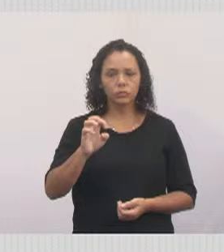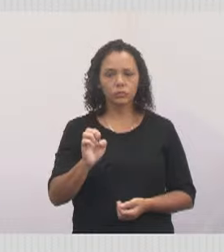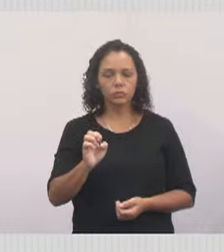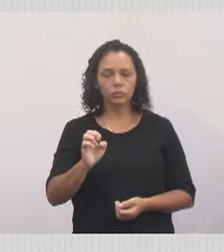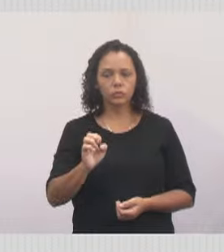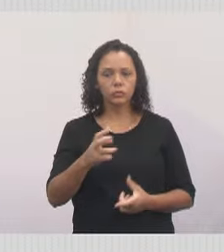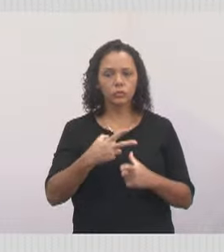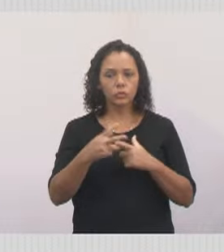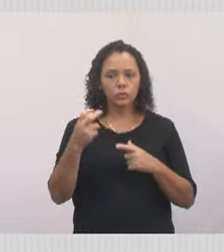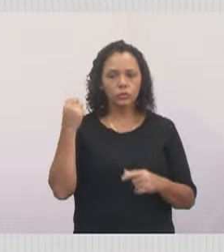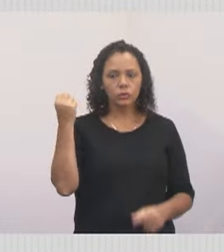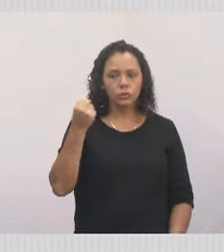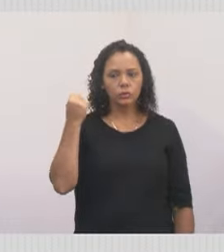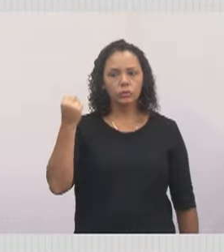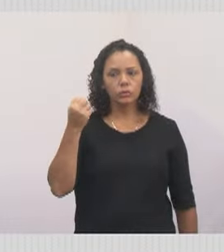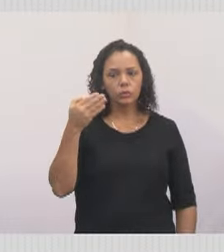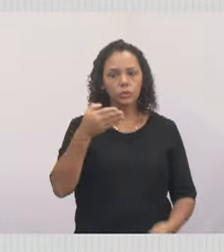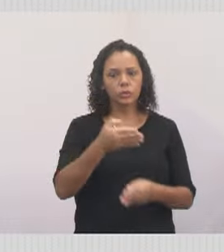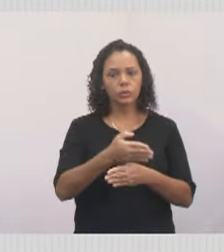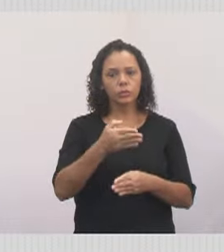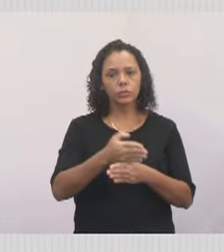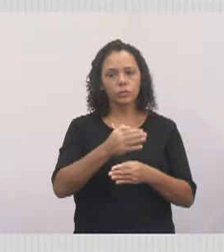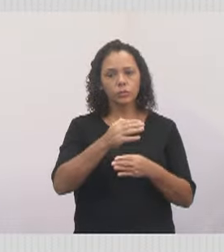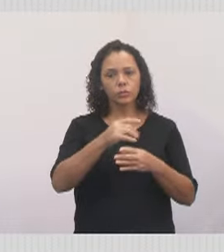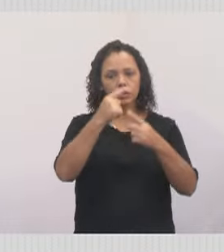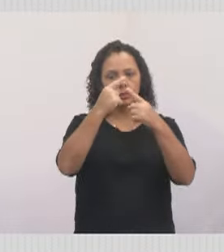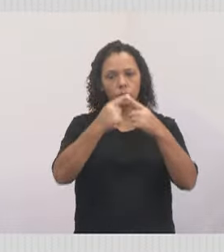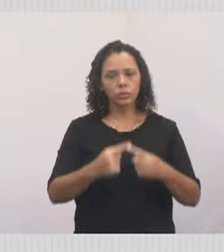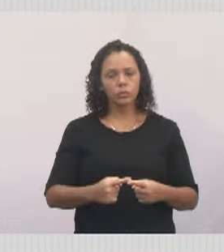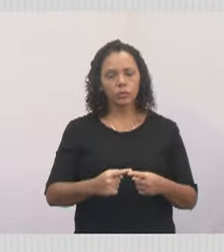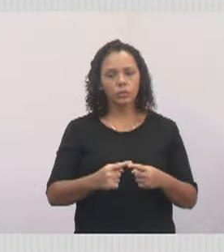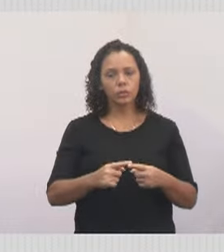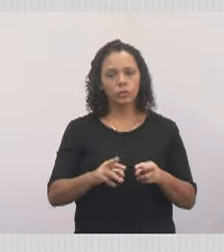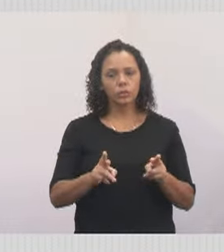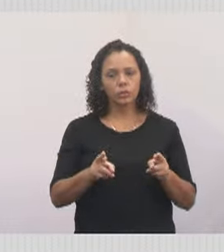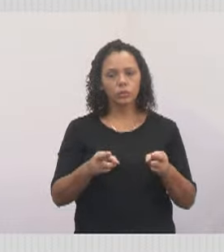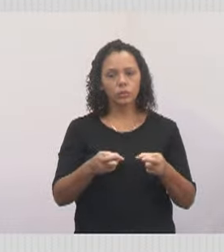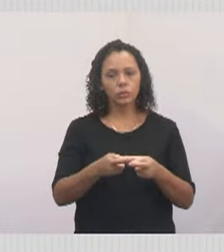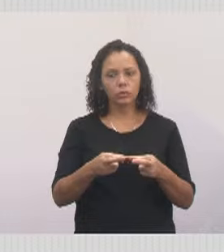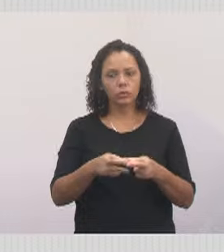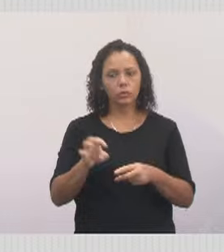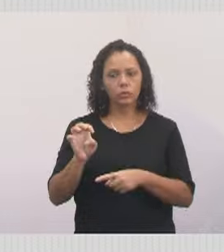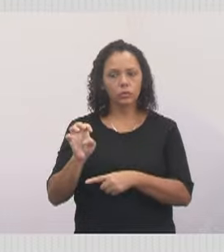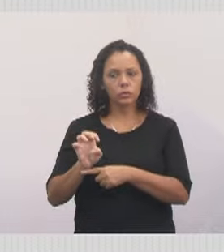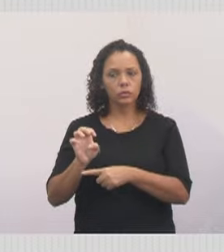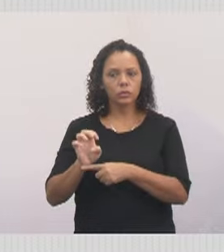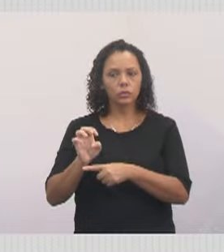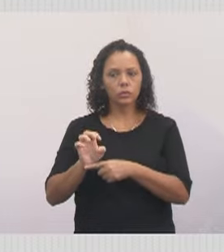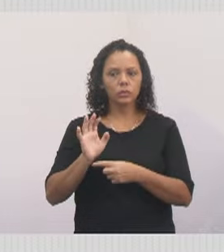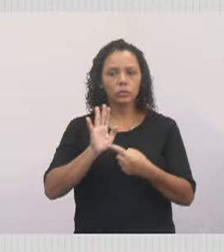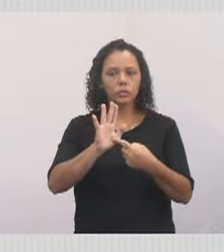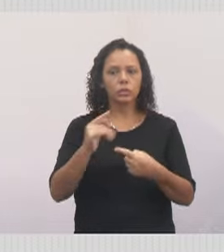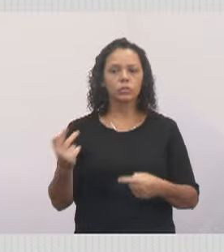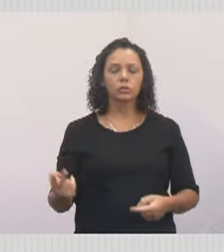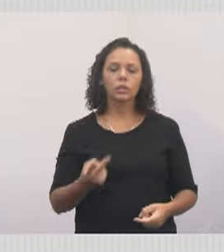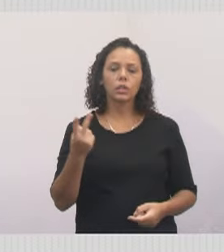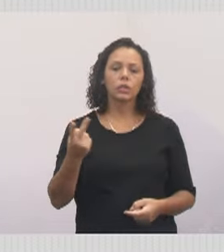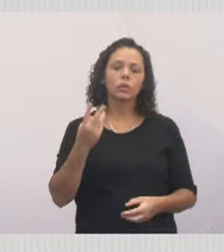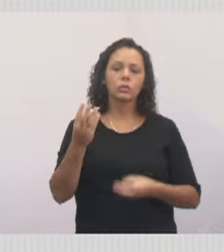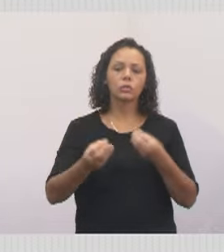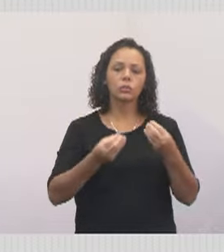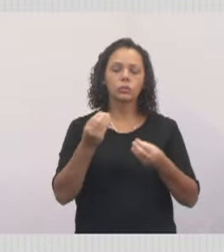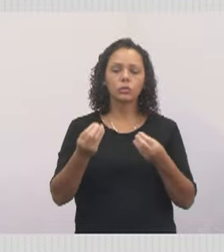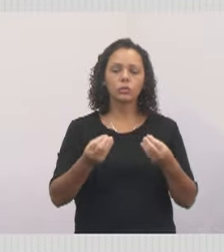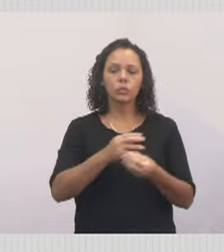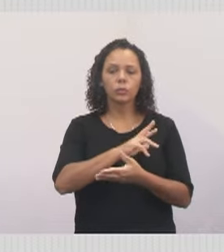Preta, foi um grande vencedor, participando de grandes campeonatos regionais e estaduais, onde despontaram valores como o Alemão,